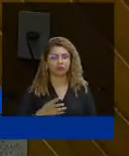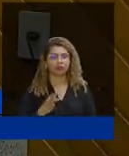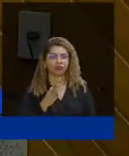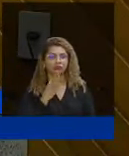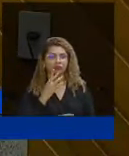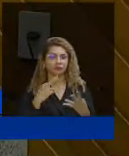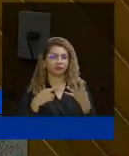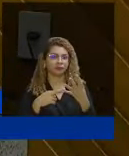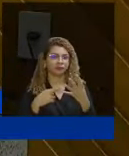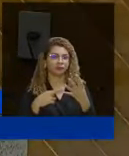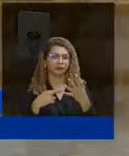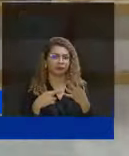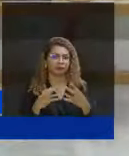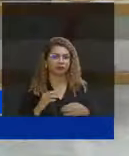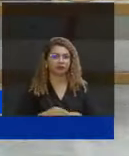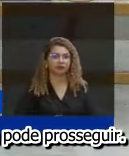recurso.